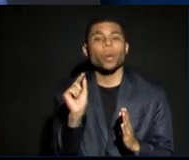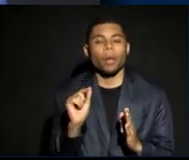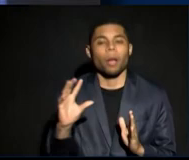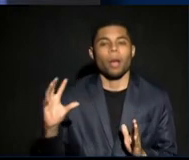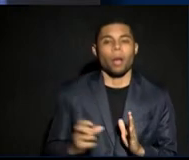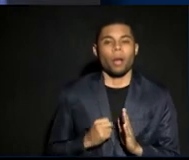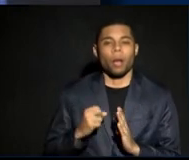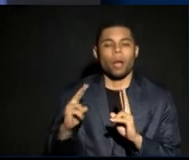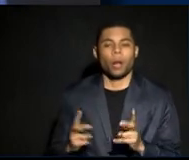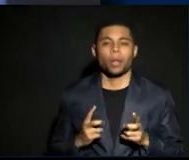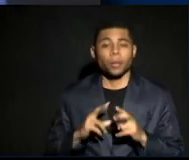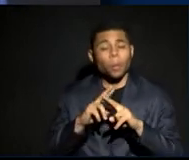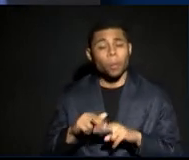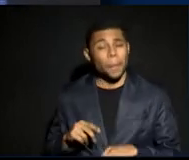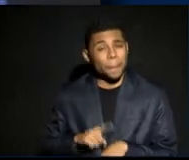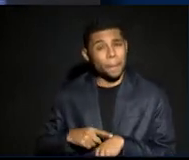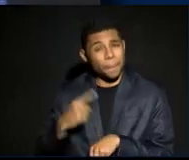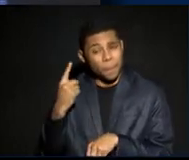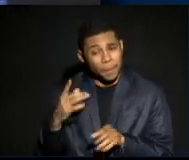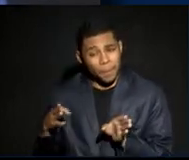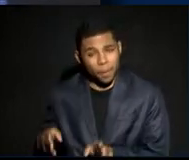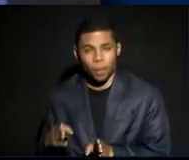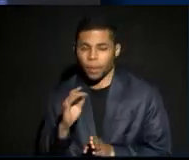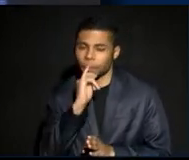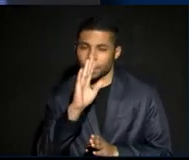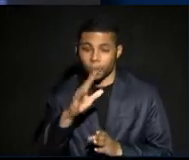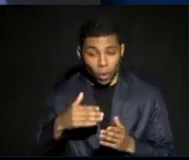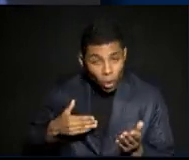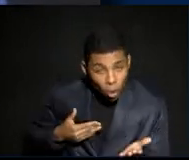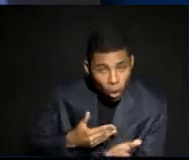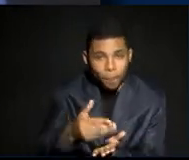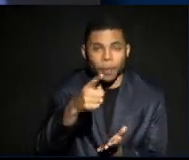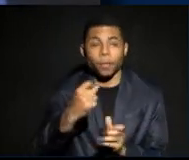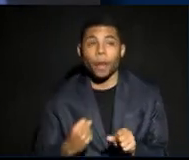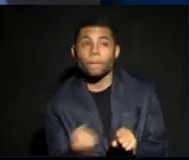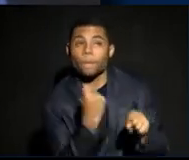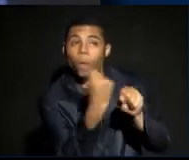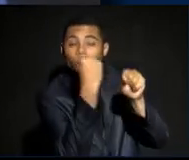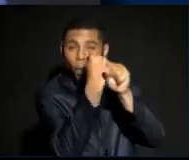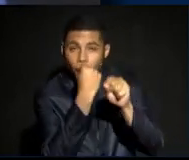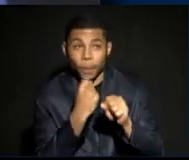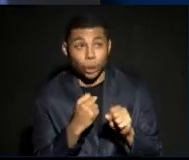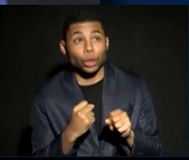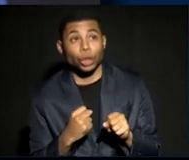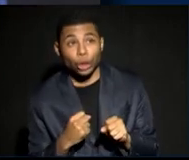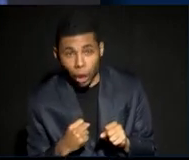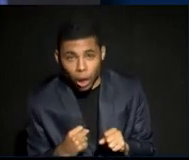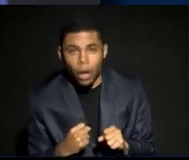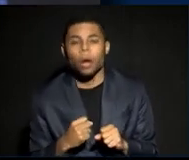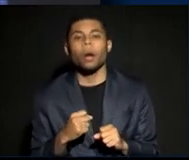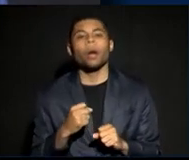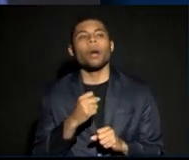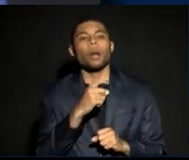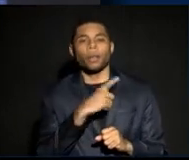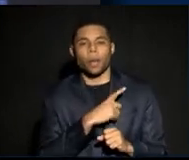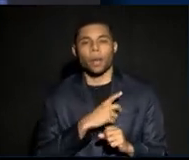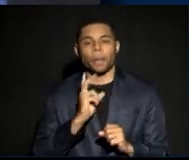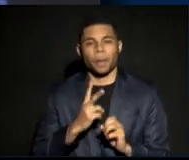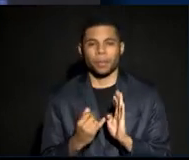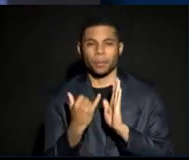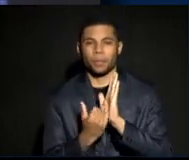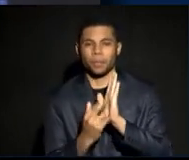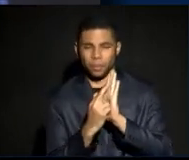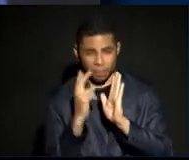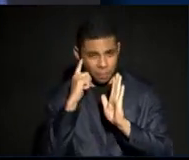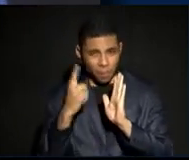só no primeiro momento porque a partir da do momento que faz a reforma e equilibra o jogo aquela com a guerra fiscal que você